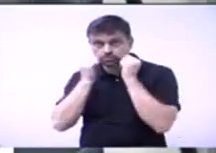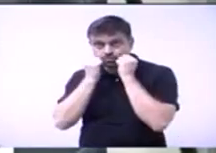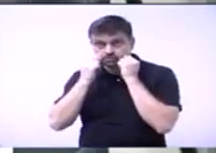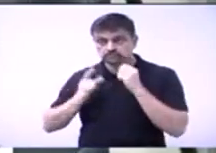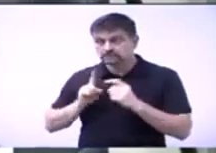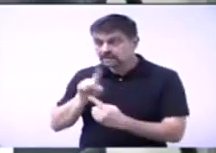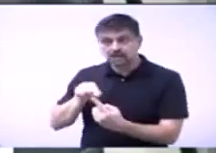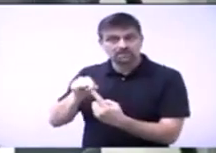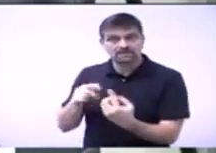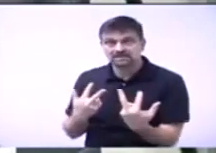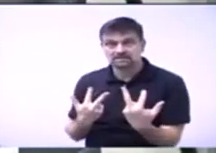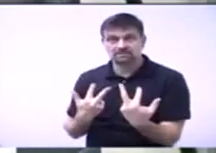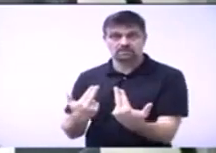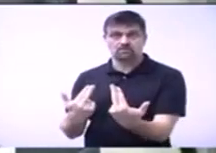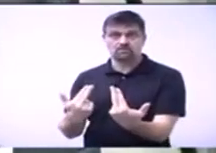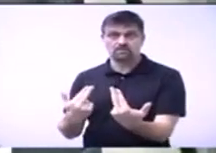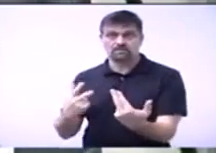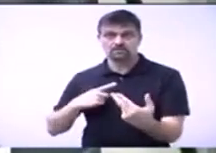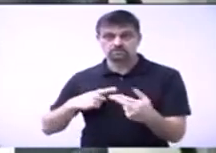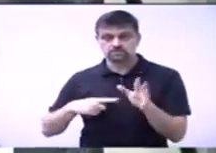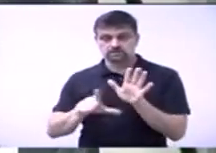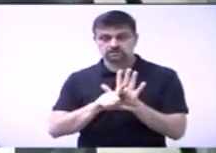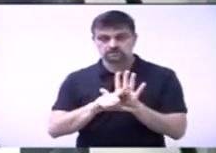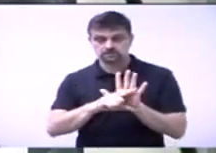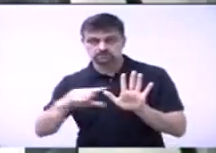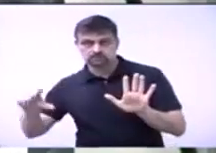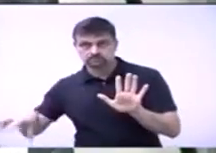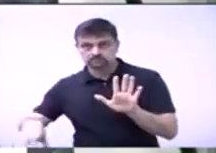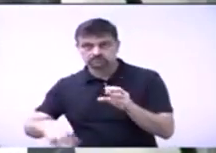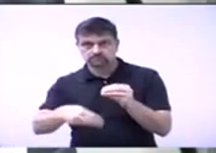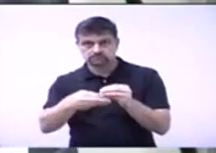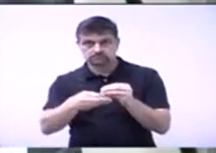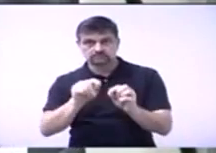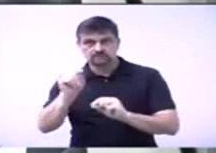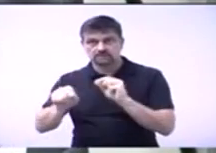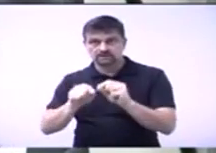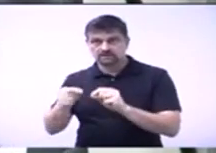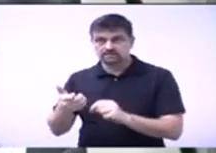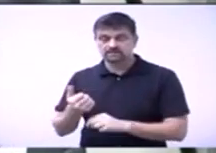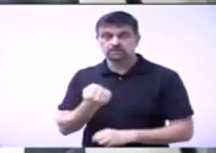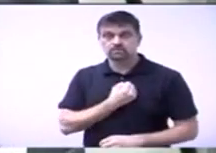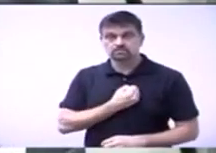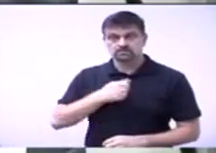sendo discutida. E estava lá na minha ementa, indicação para quem quiser acompanhar,